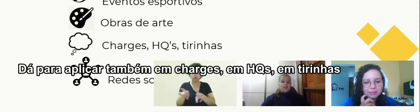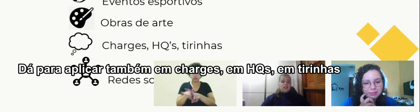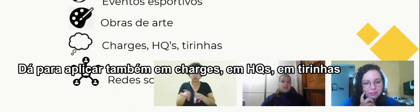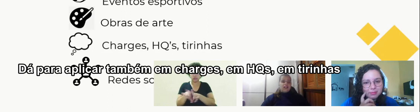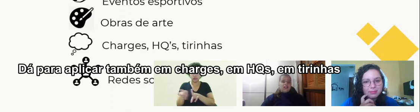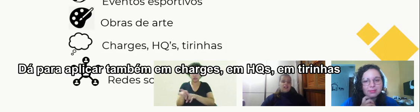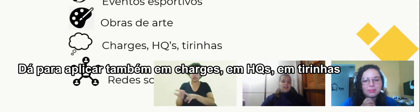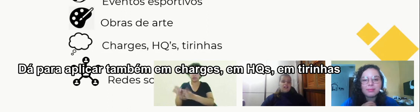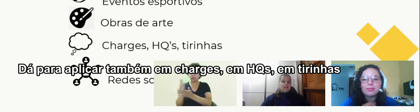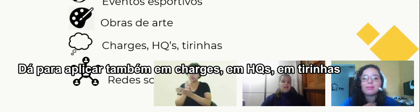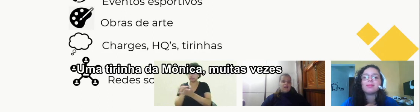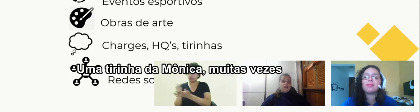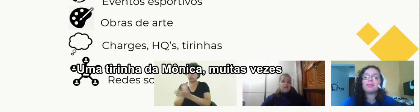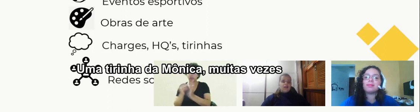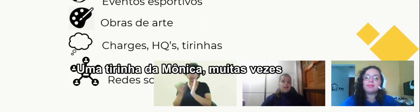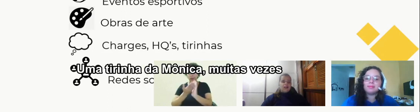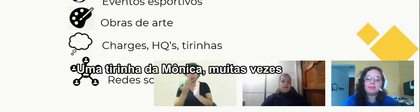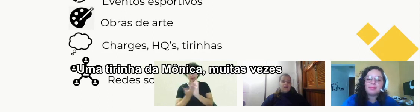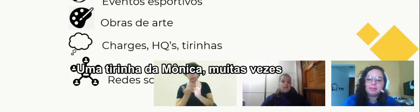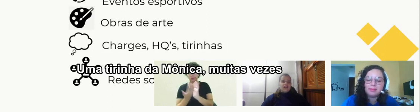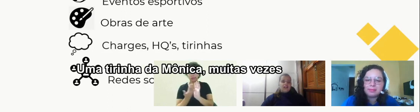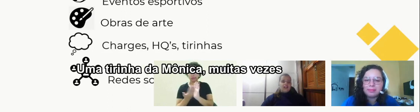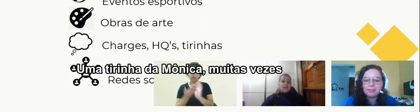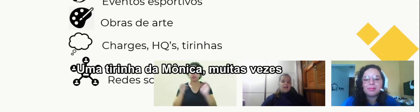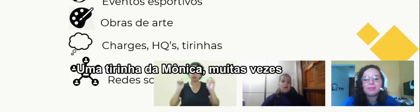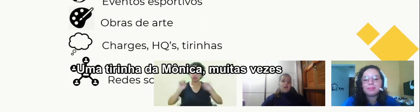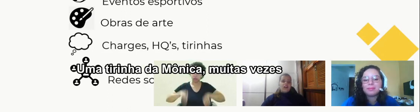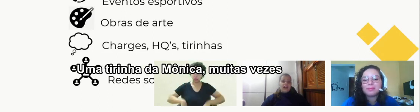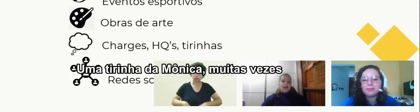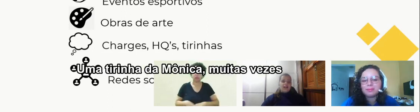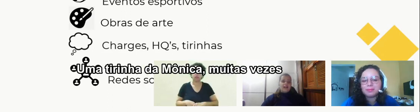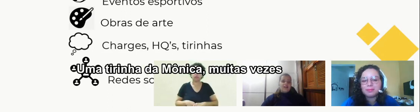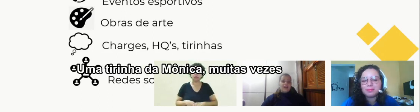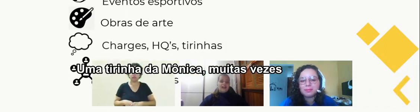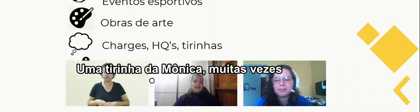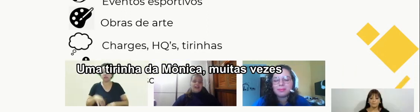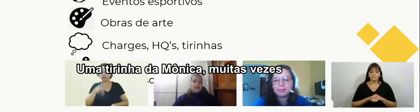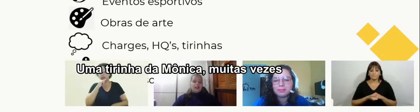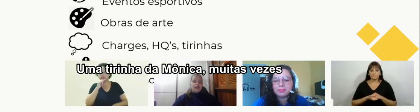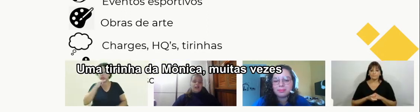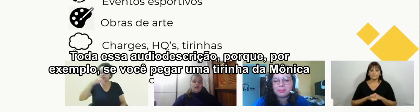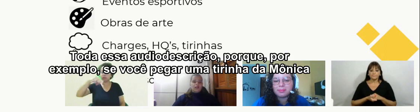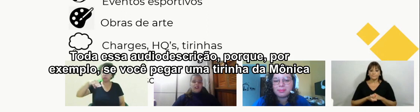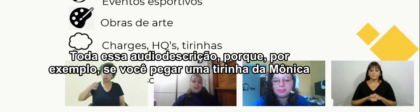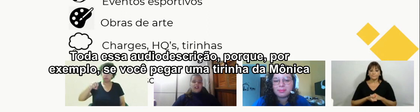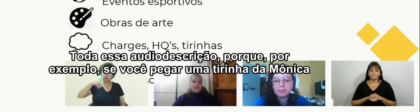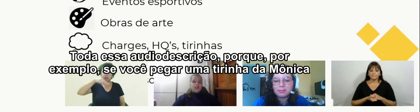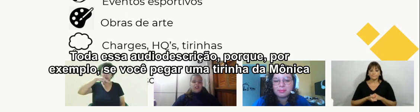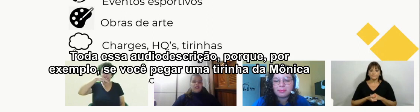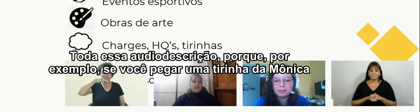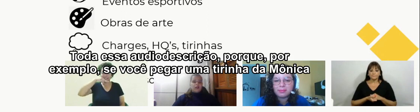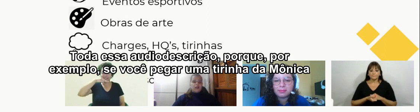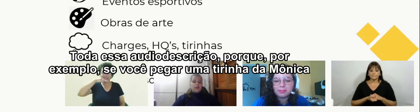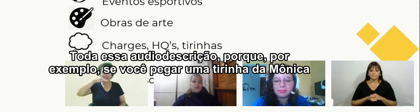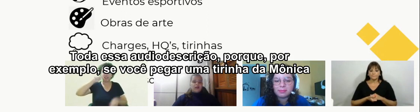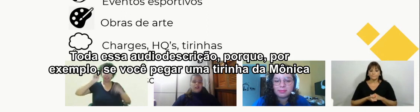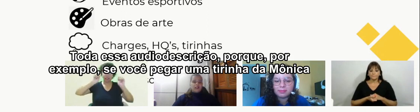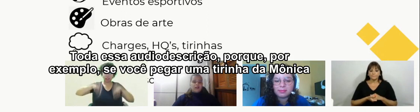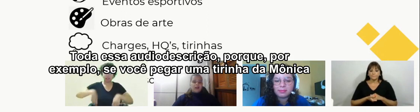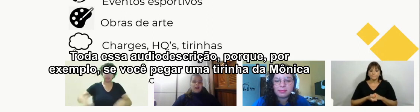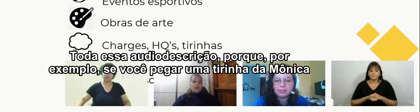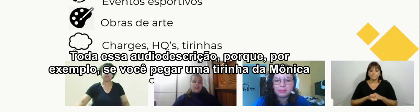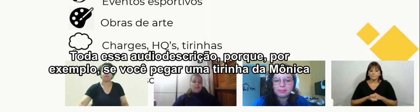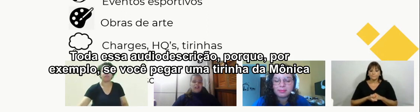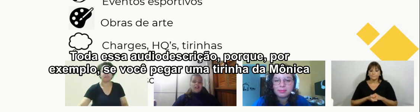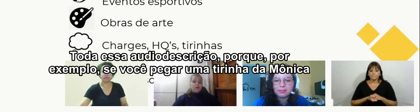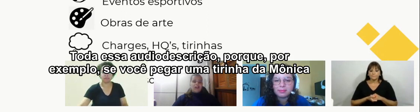HQs, em tirinhas, então uma tirinha ali da Mônica, muitas vezes, toda essa audiodescrição, porque, por